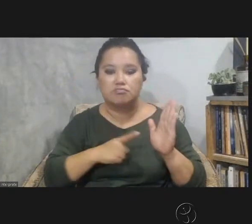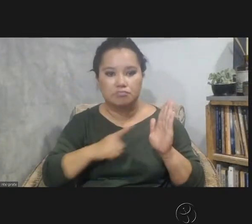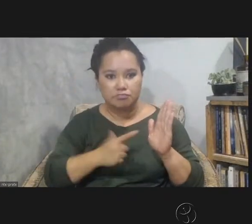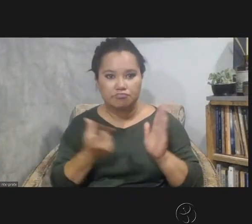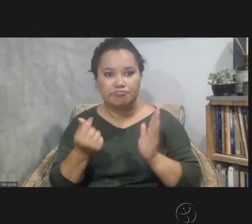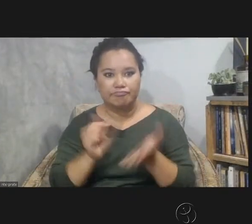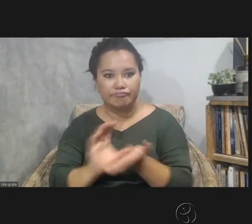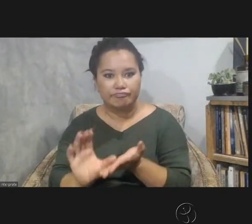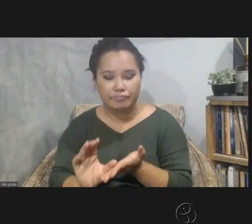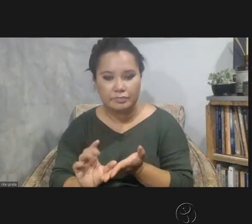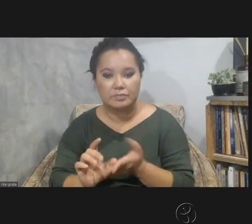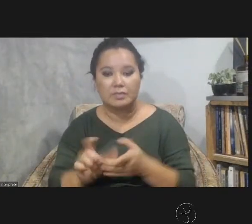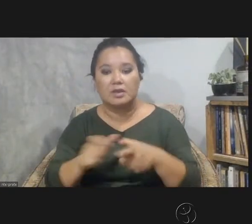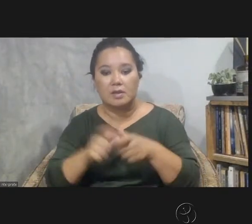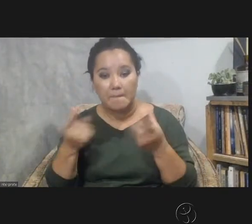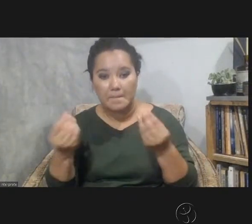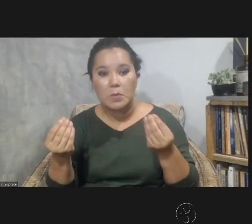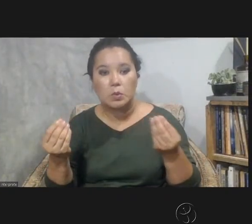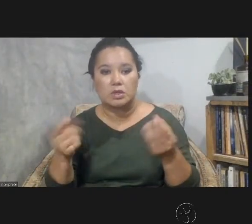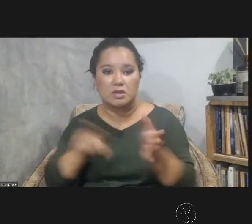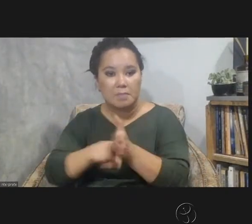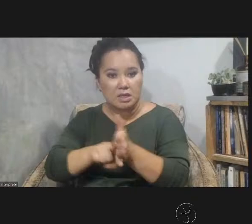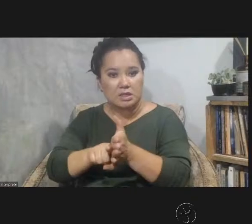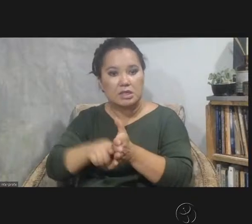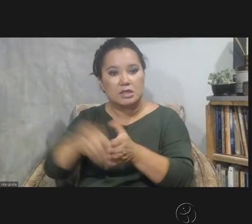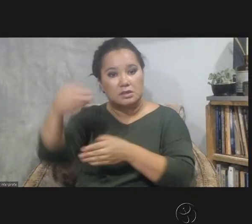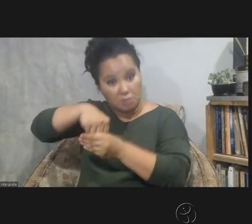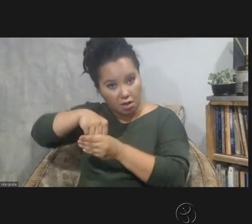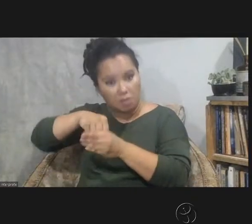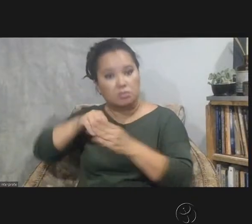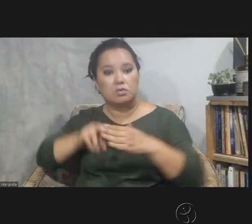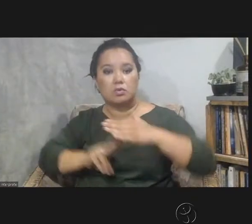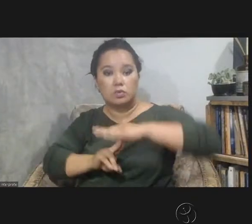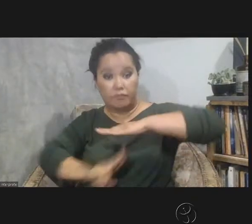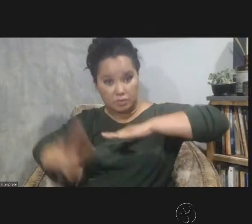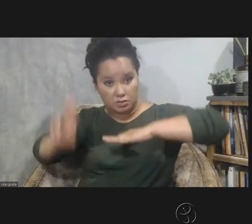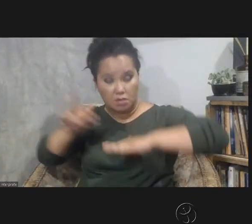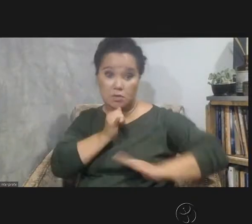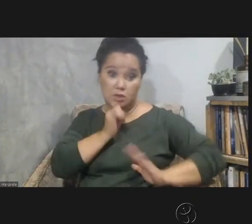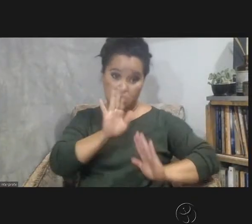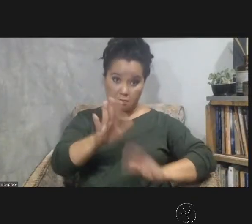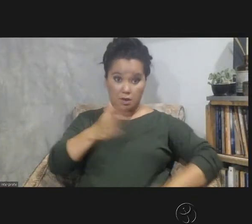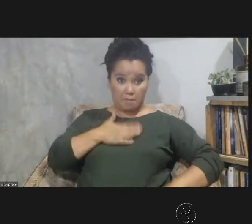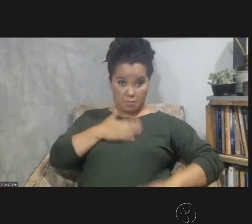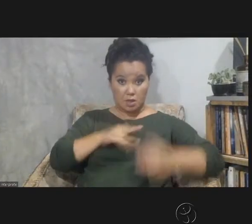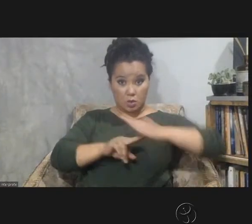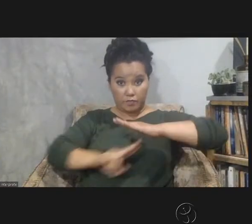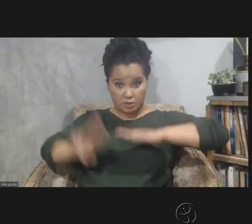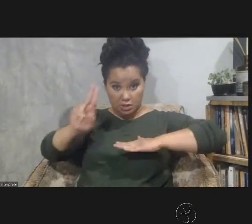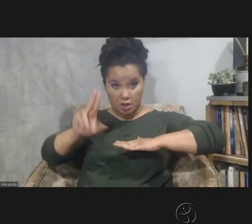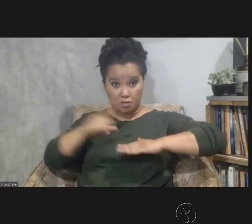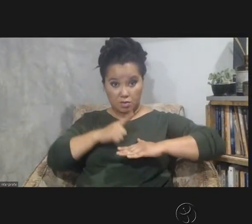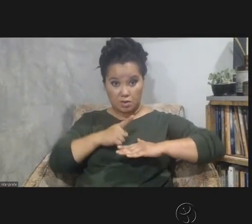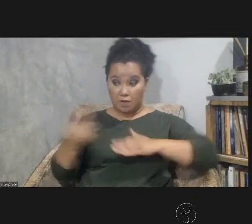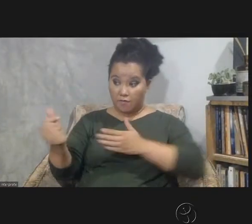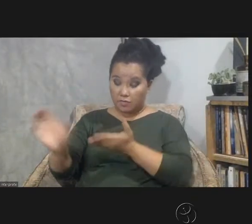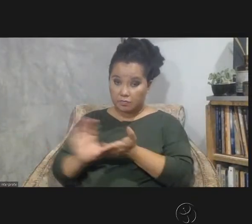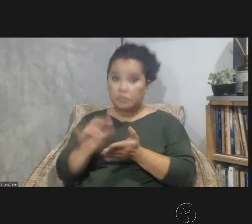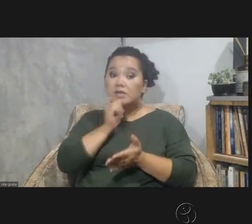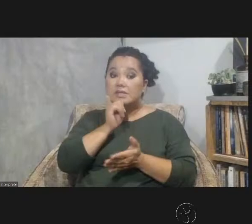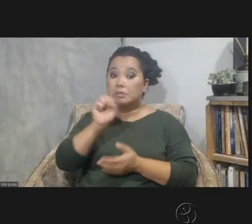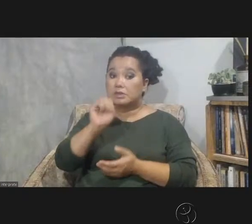de universidades como a minha, se você comparar com o Pentágono, que recebe apoio